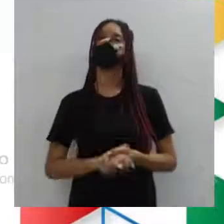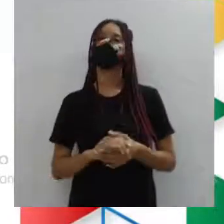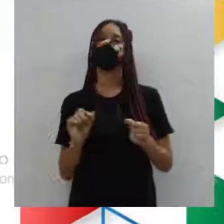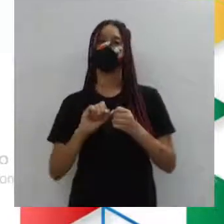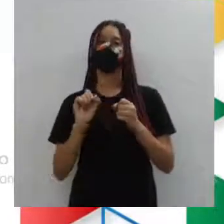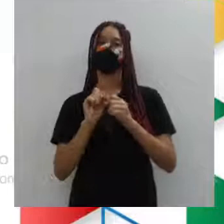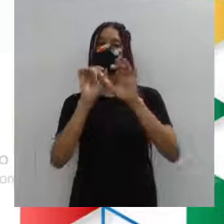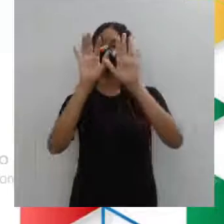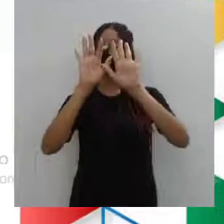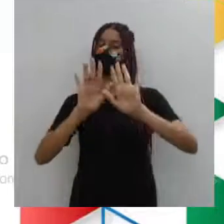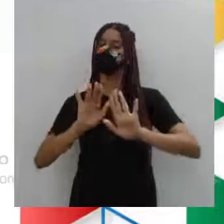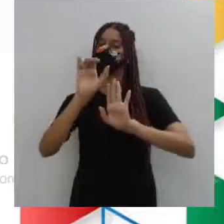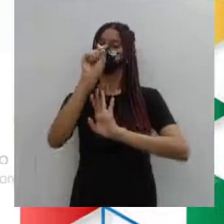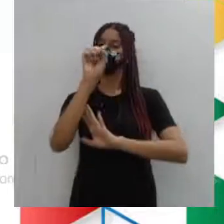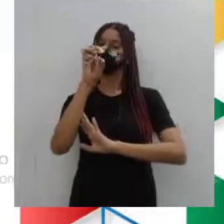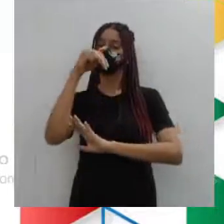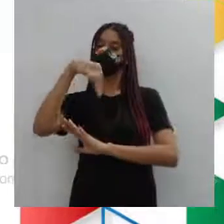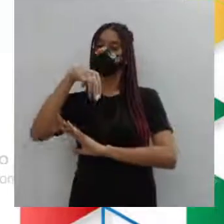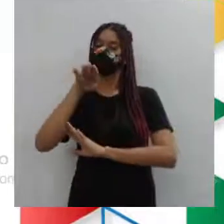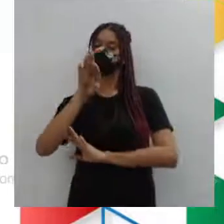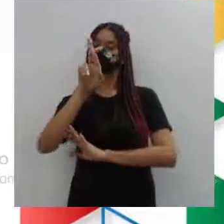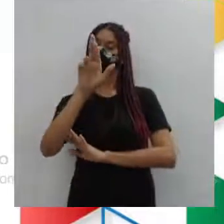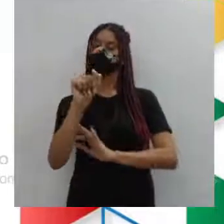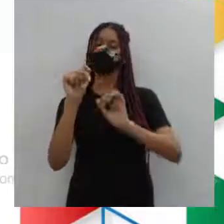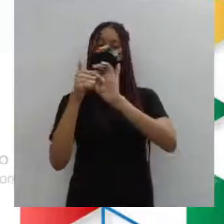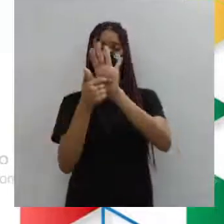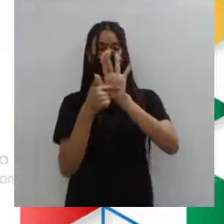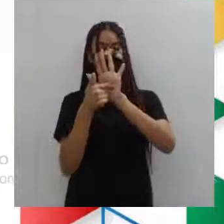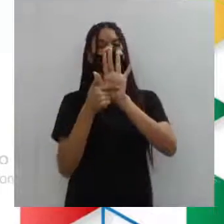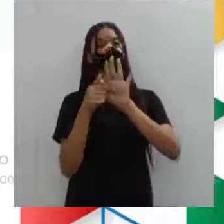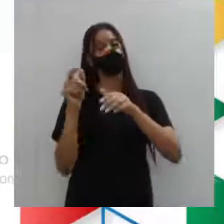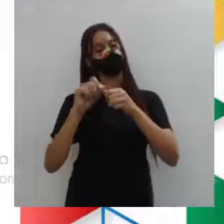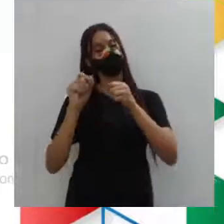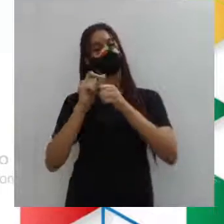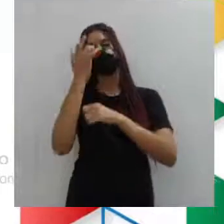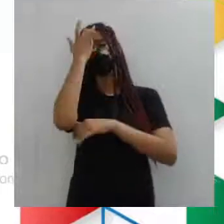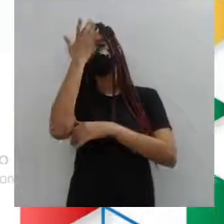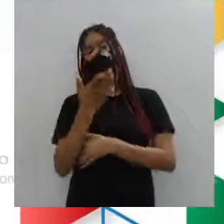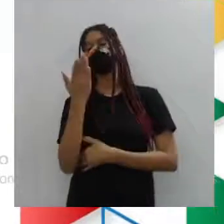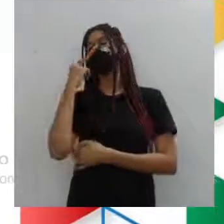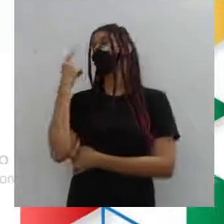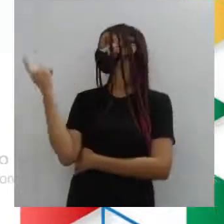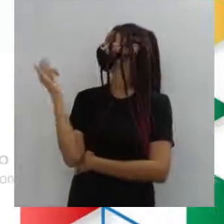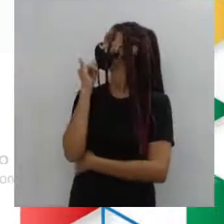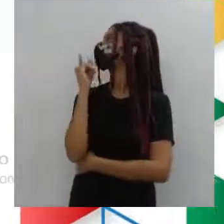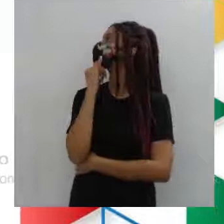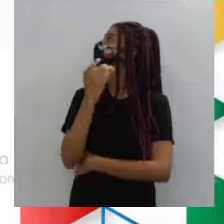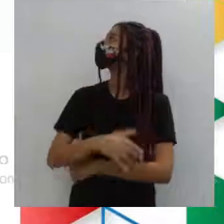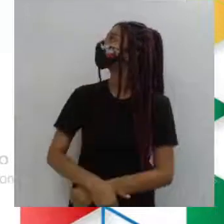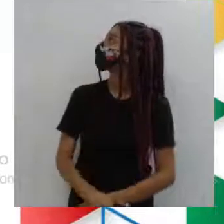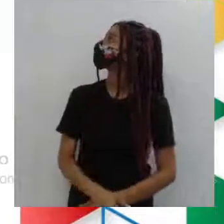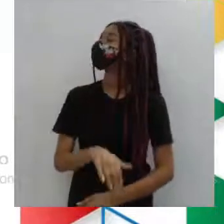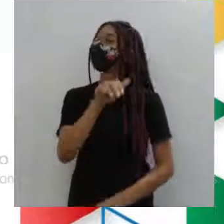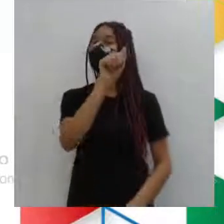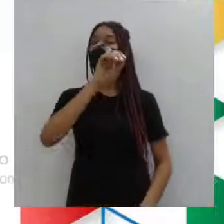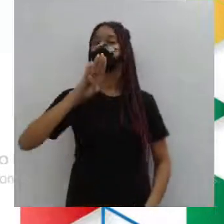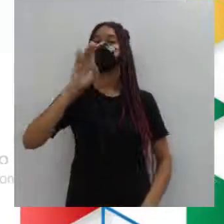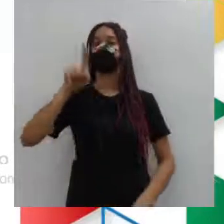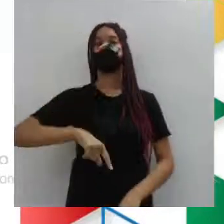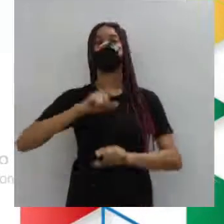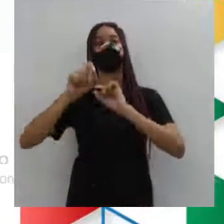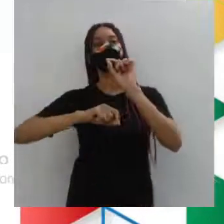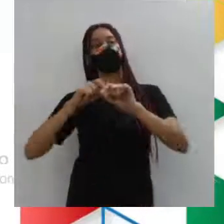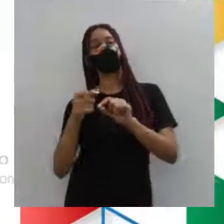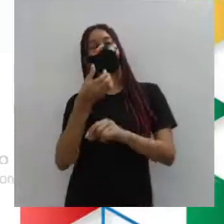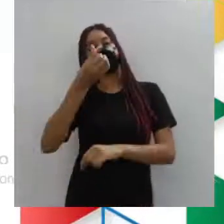sombra mostrava claramente. Fazendo isso ficou muito fácil. Olha um exemplo aí, ó. O segmento AB mede 6 centímetros e o